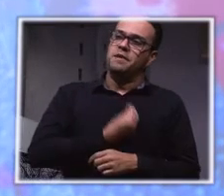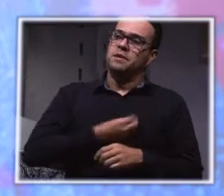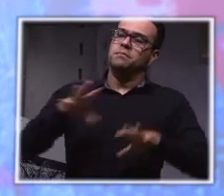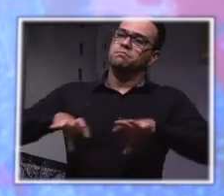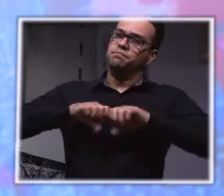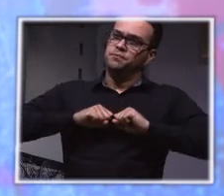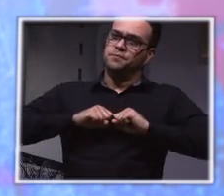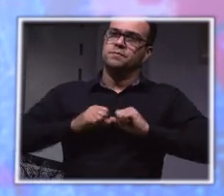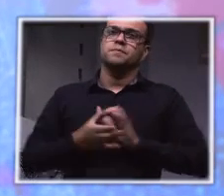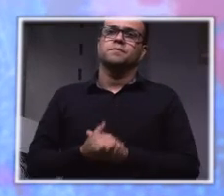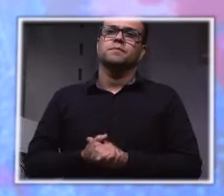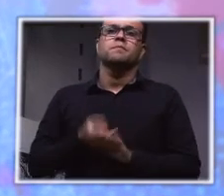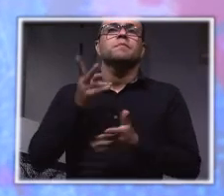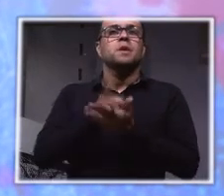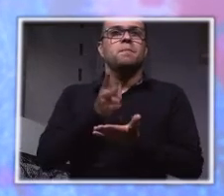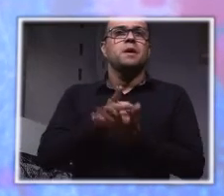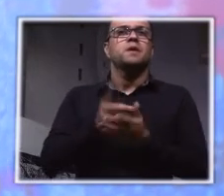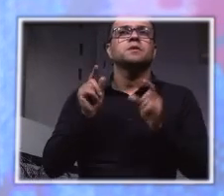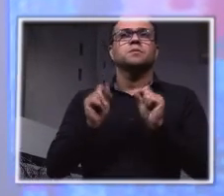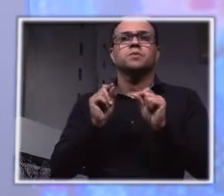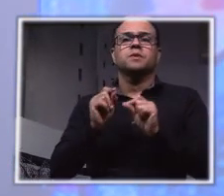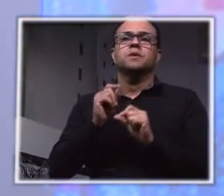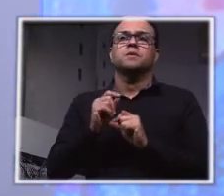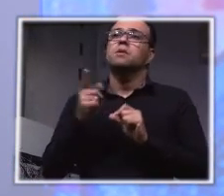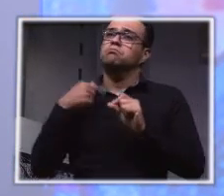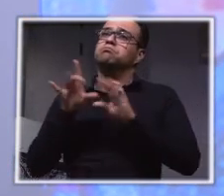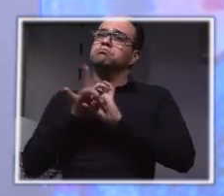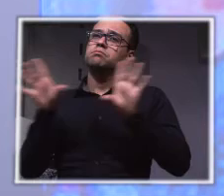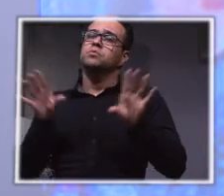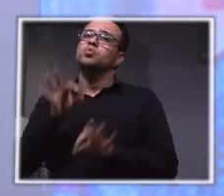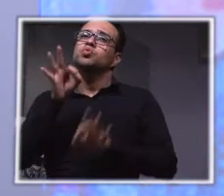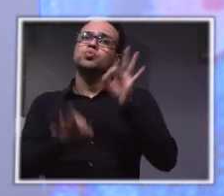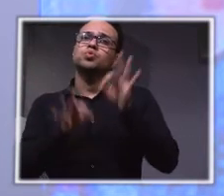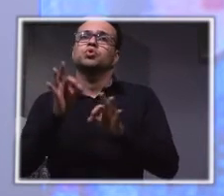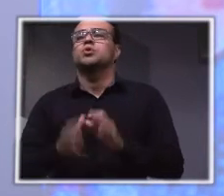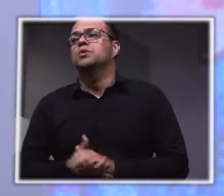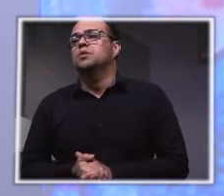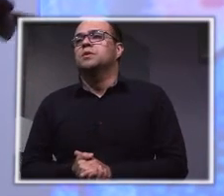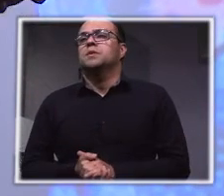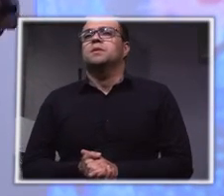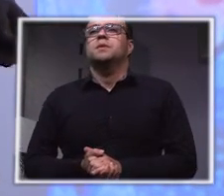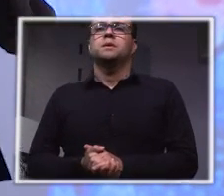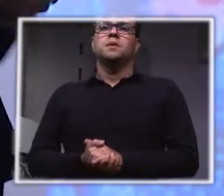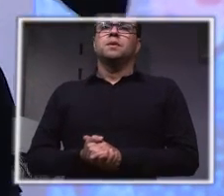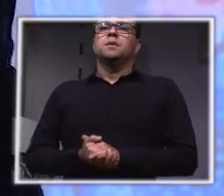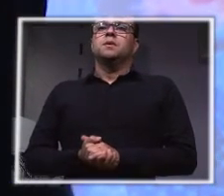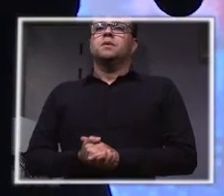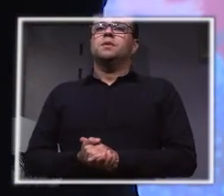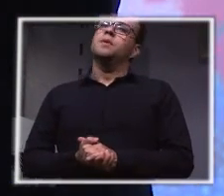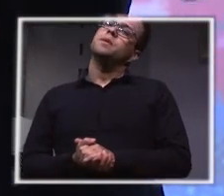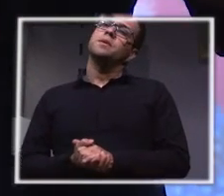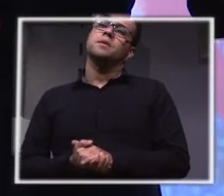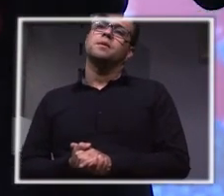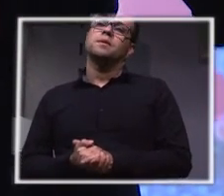apropria. O mesmo, portanto, eu posso dizer em relação à justiça. A justiça, para a